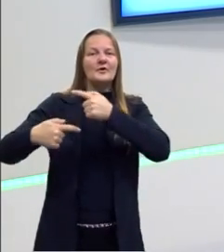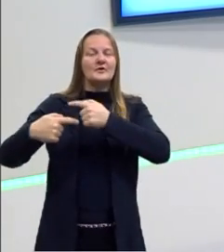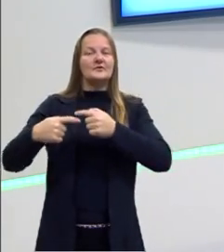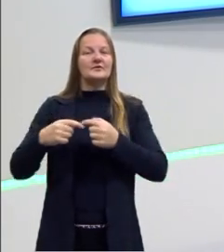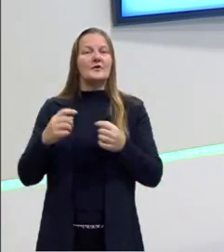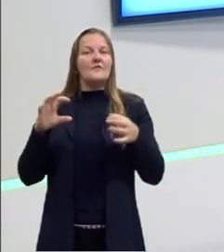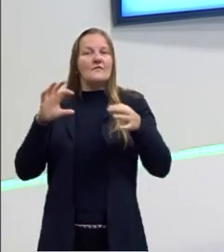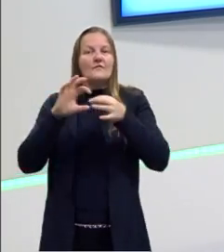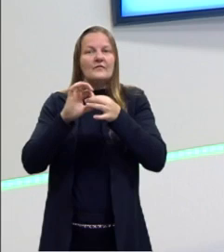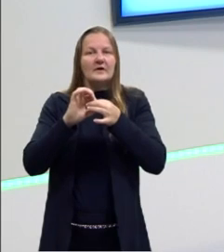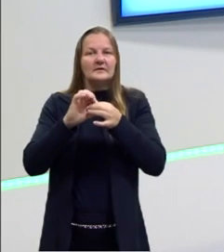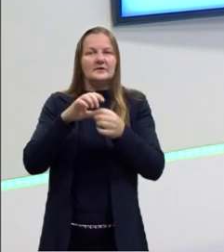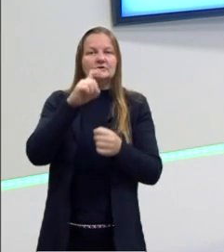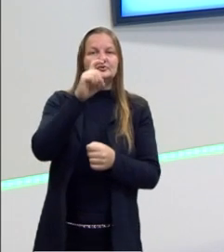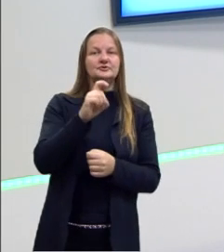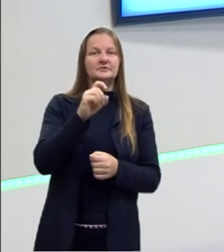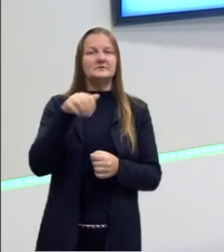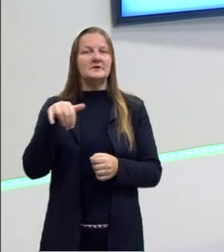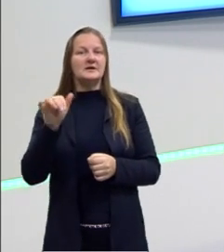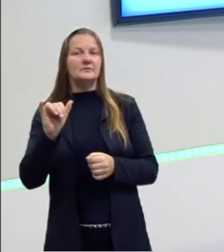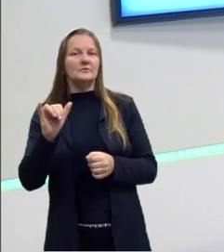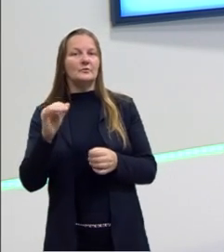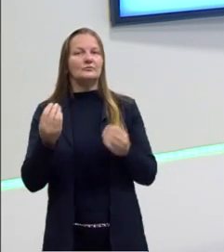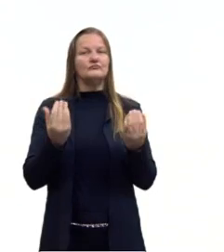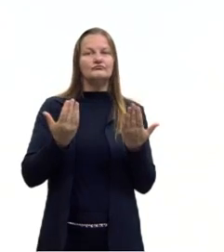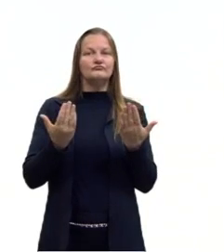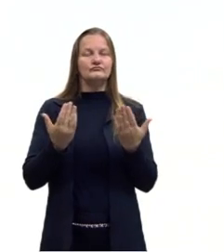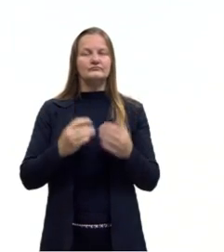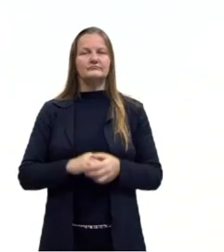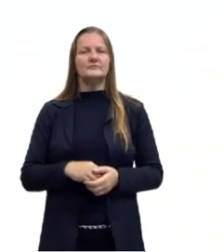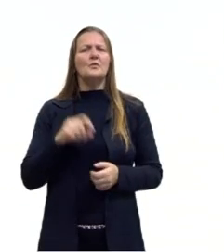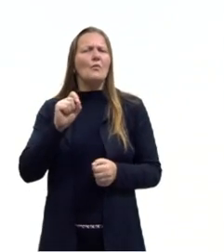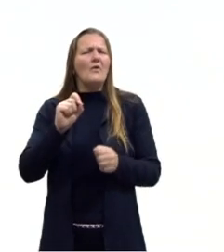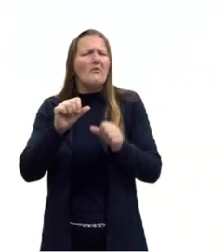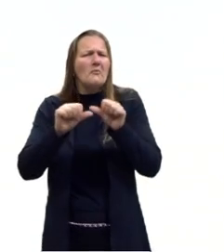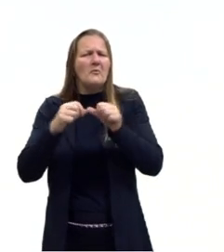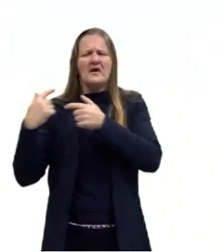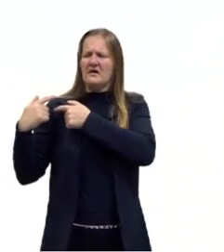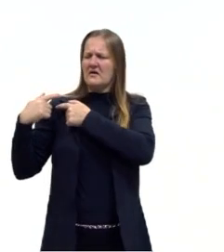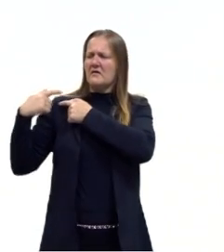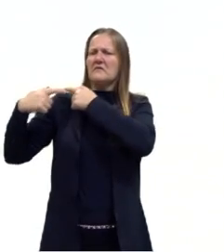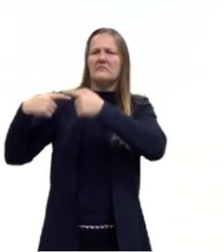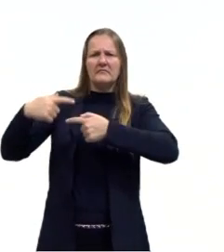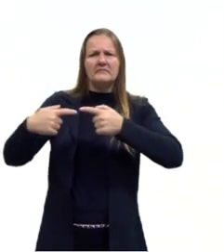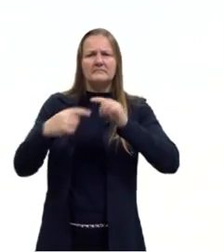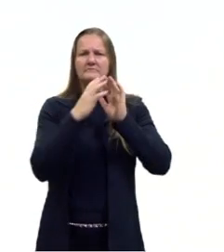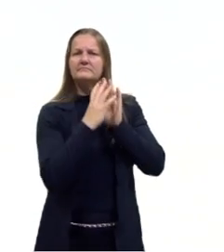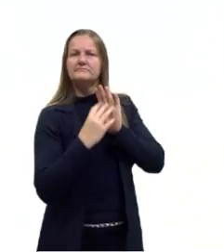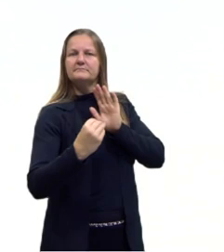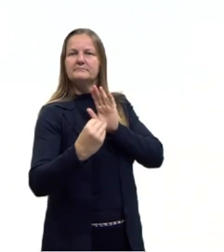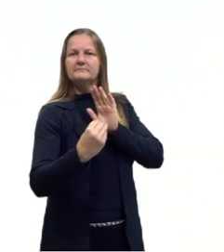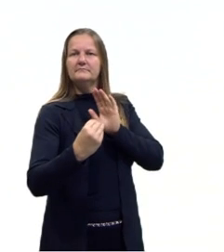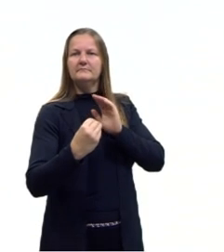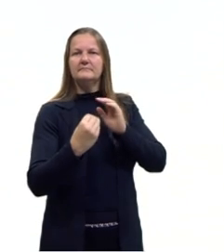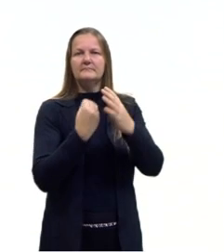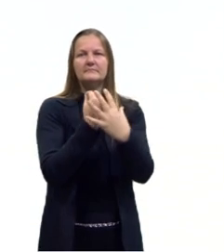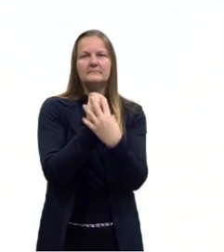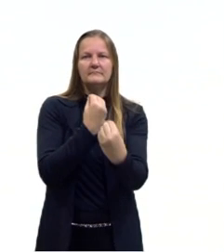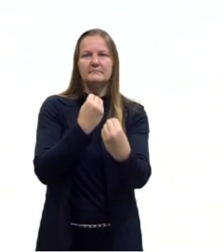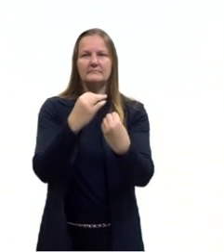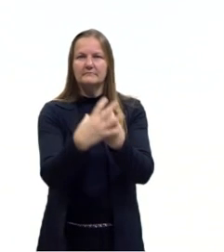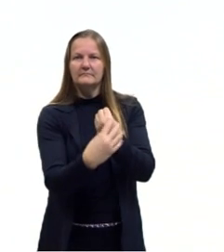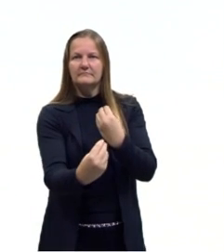que tipo de herança é a gente vai falar hoje professora bom vamos falar da herança biológica